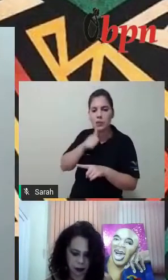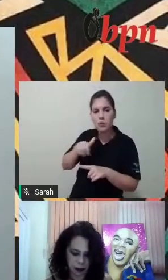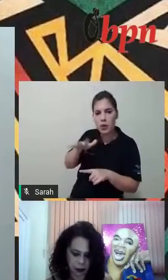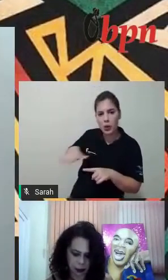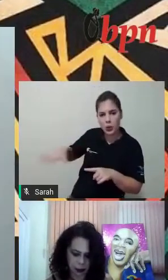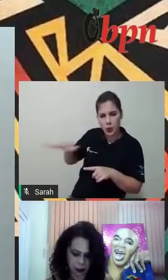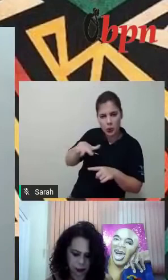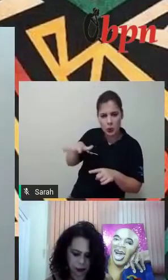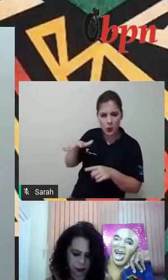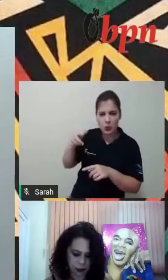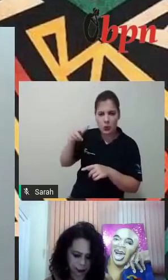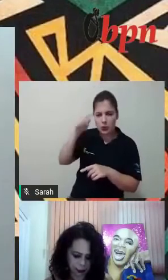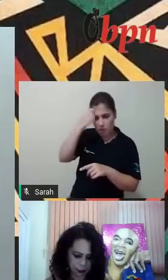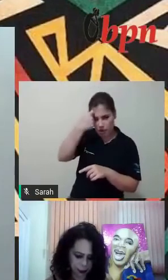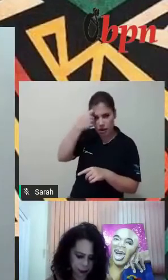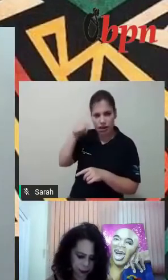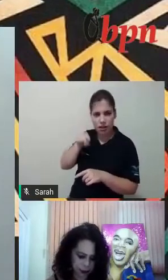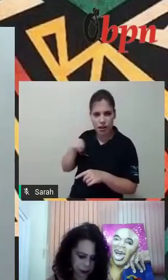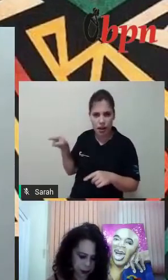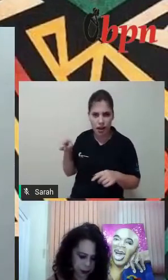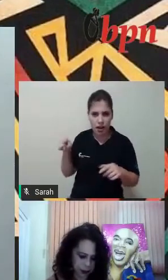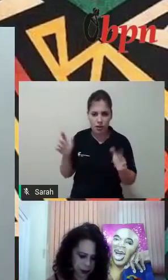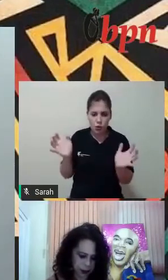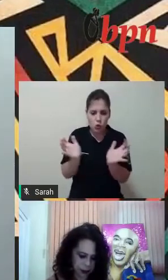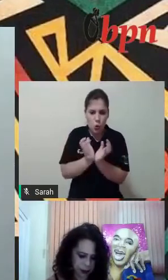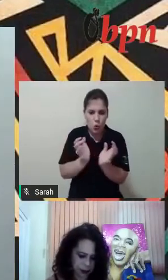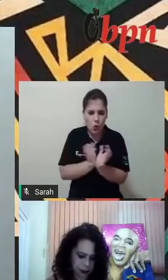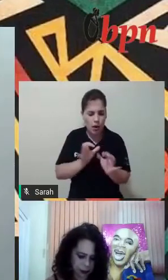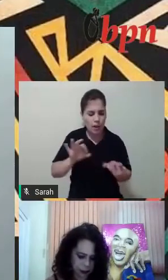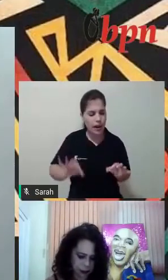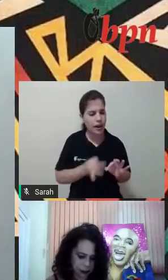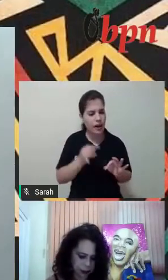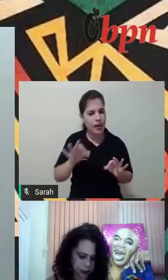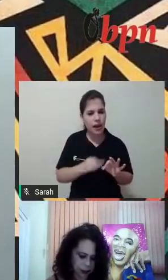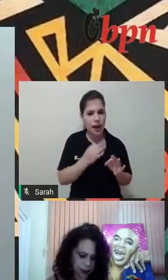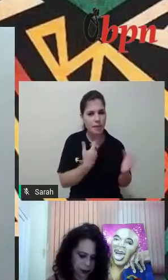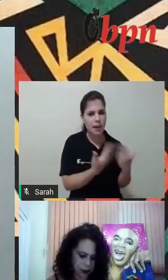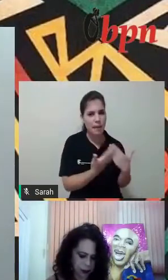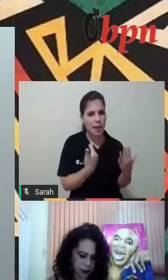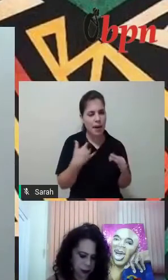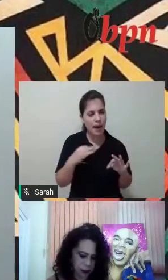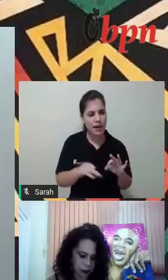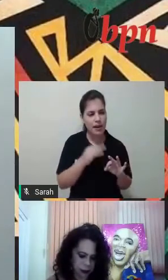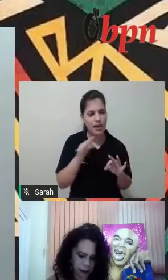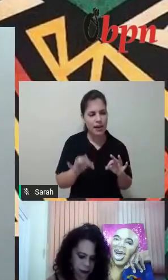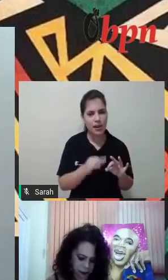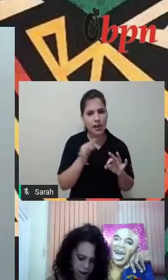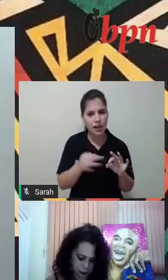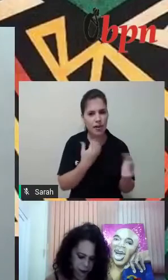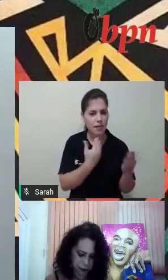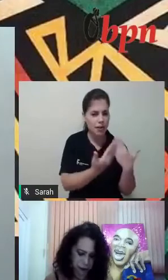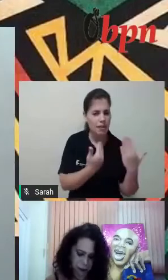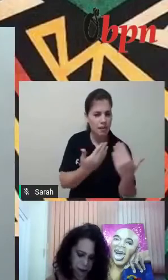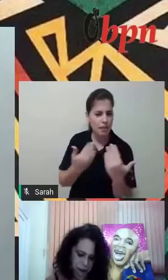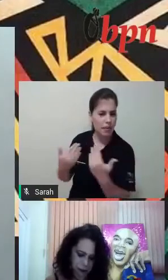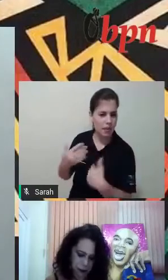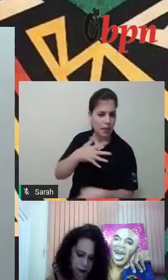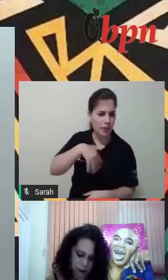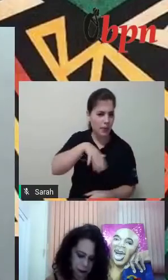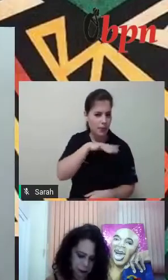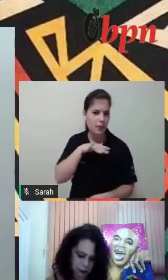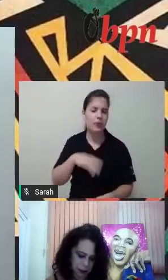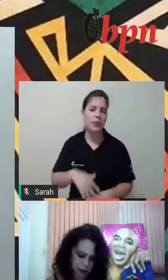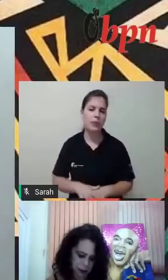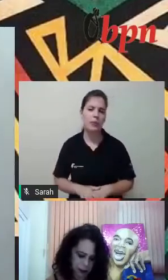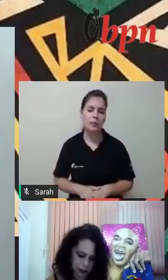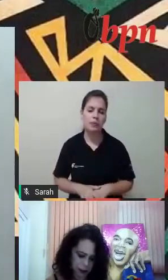estavam conversando entre si. E pensando ainda nessa